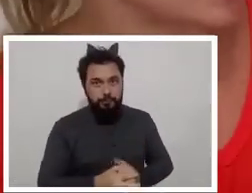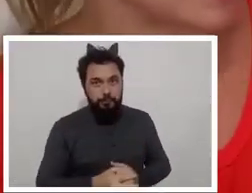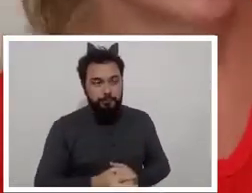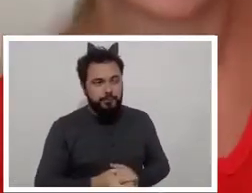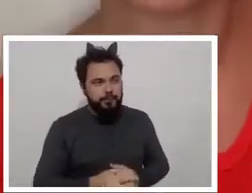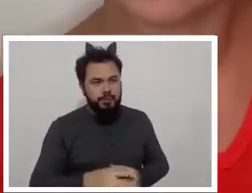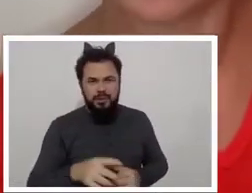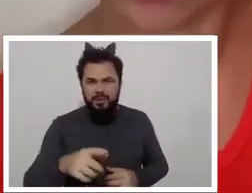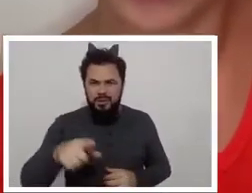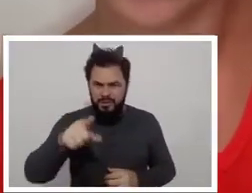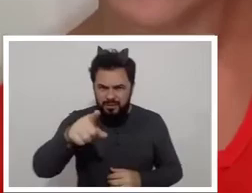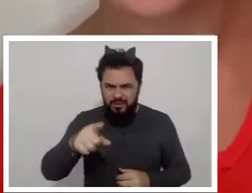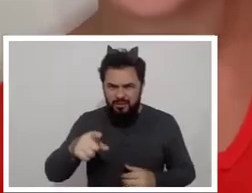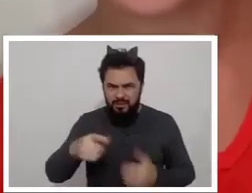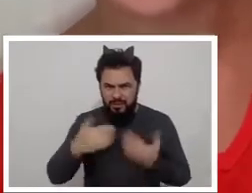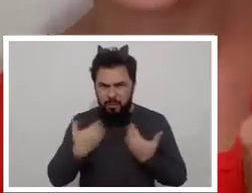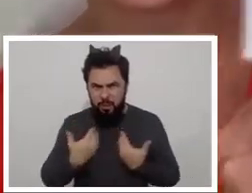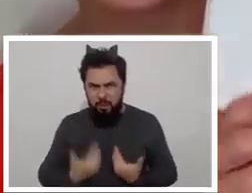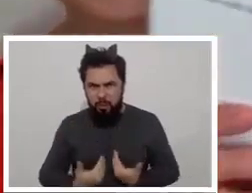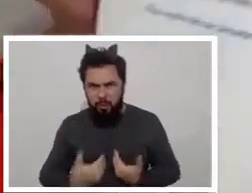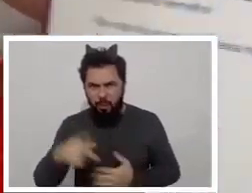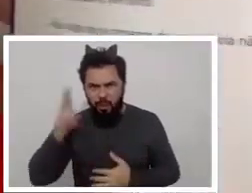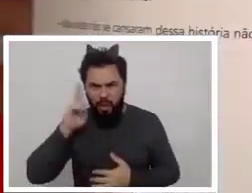vocês vão se cansar